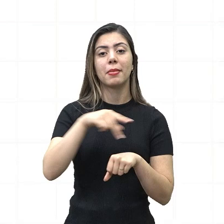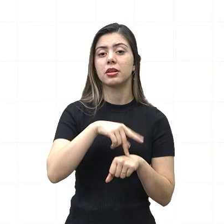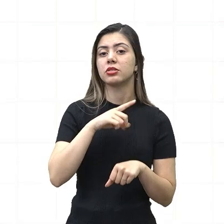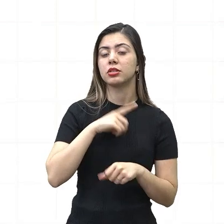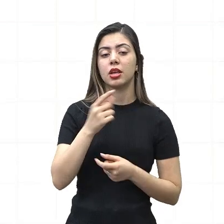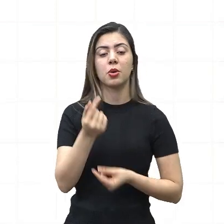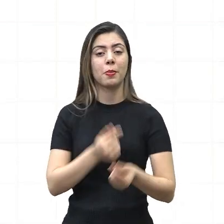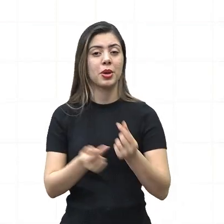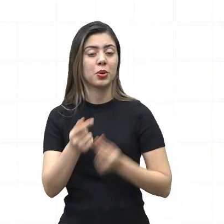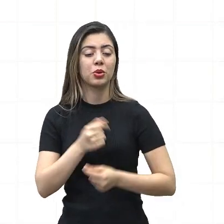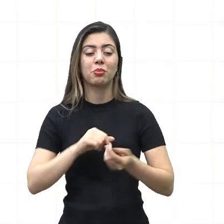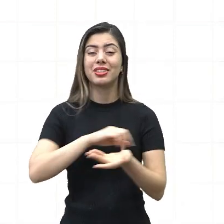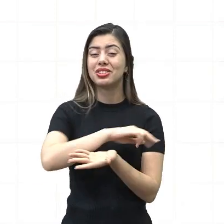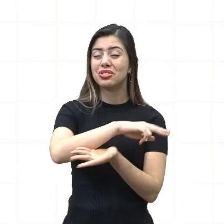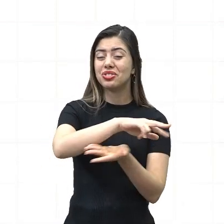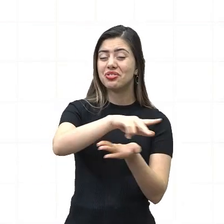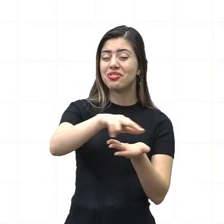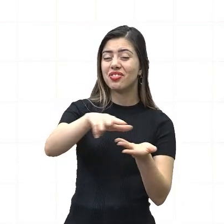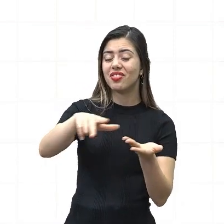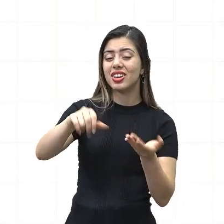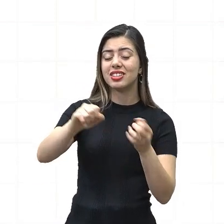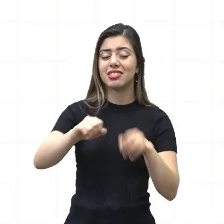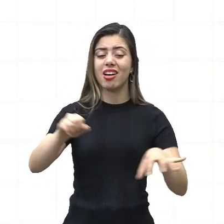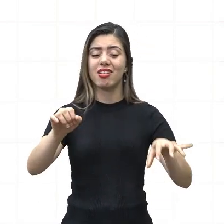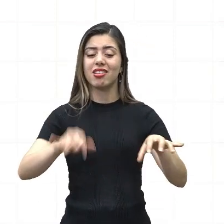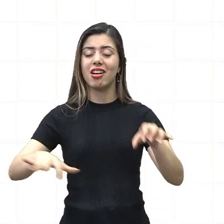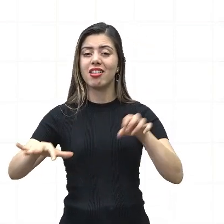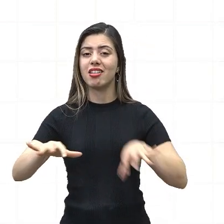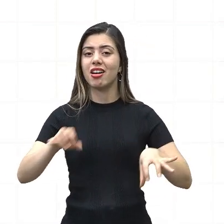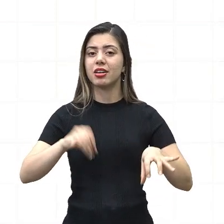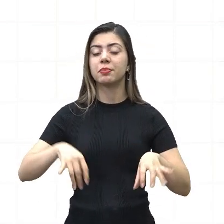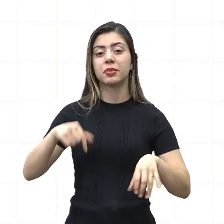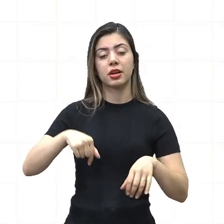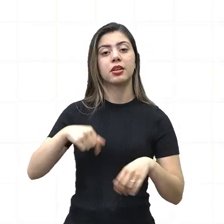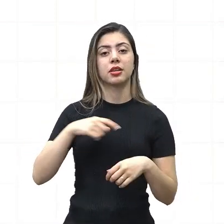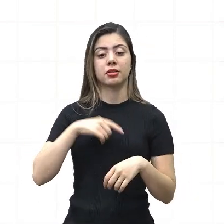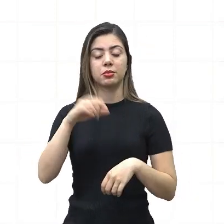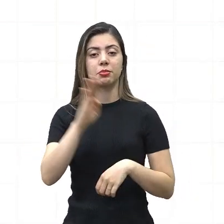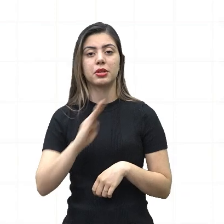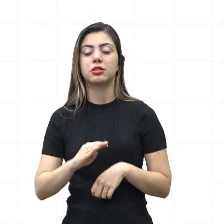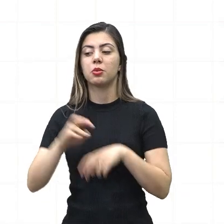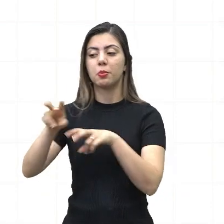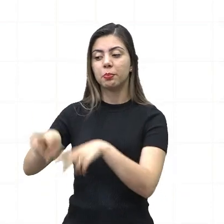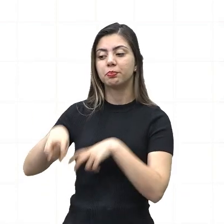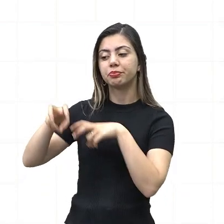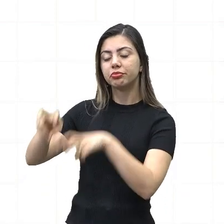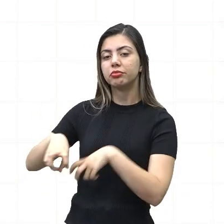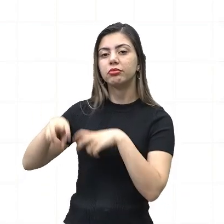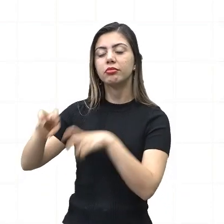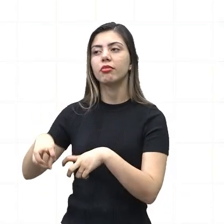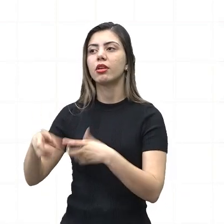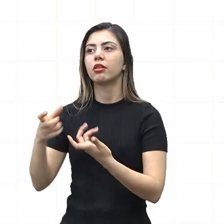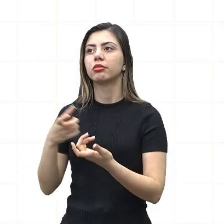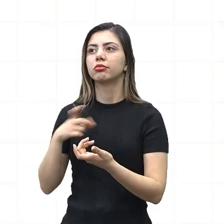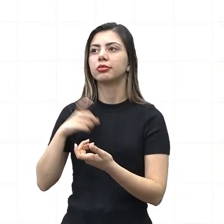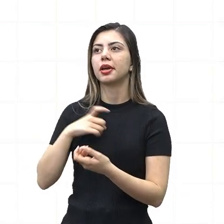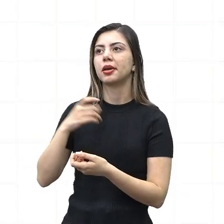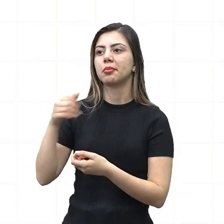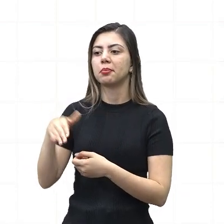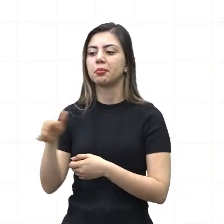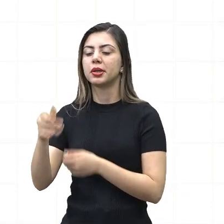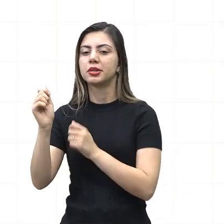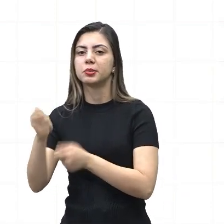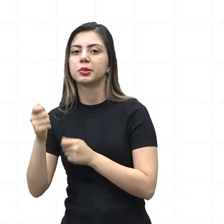economia diversificada. O Brasil produz muita coisa que vem lá do campo, né, da agricultura, da pecuária,